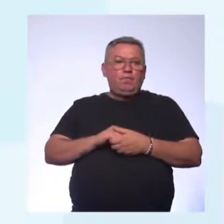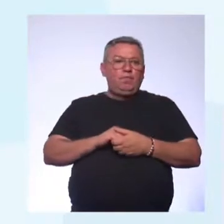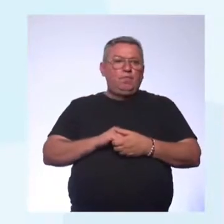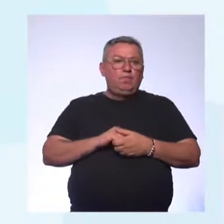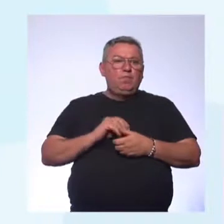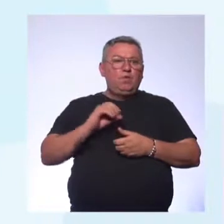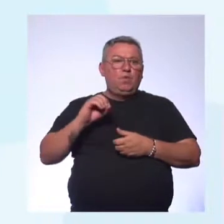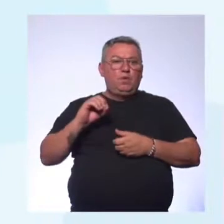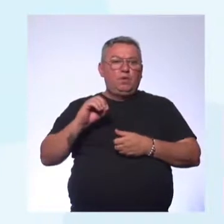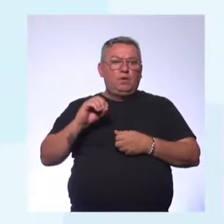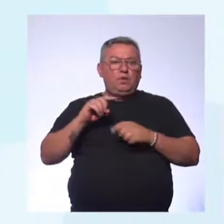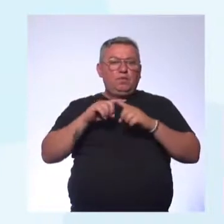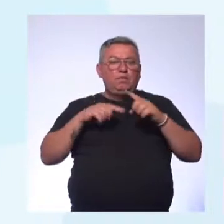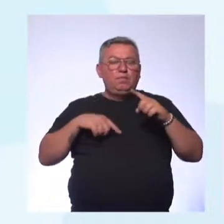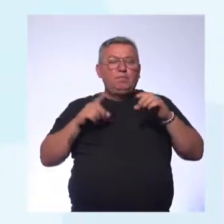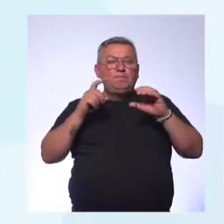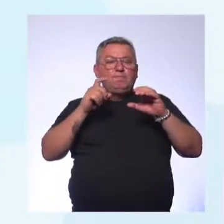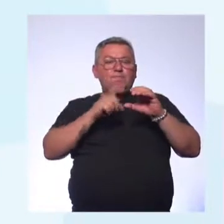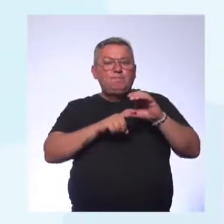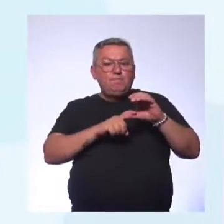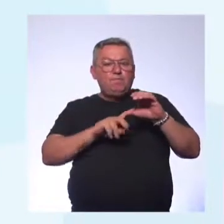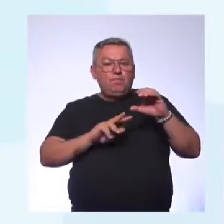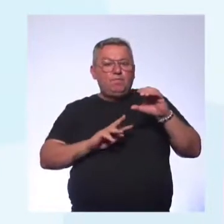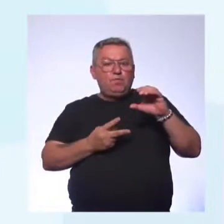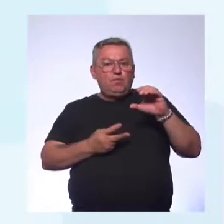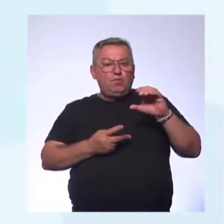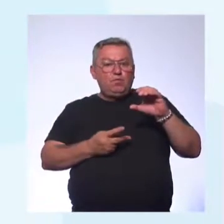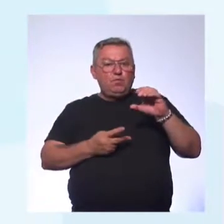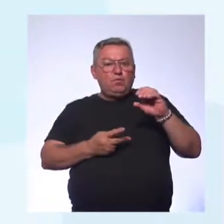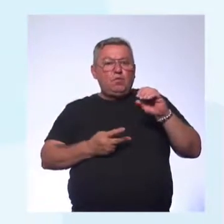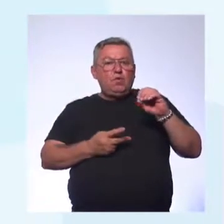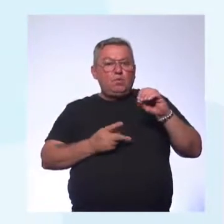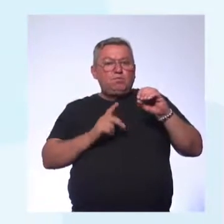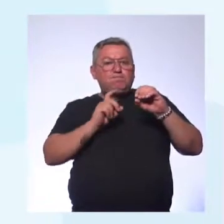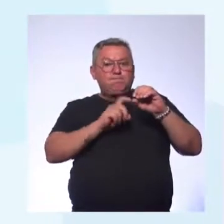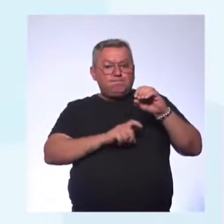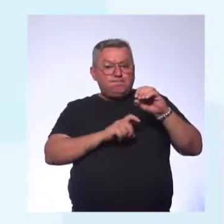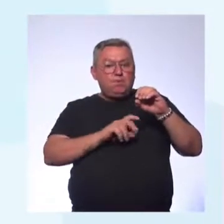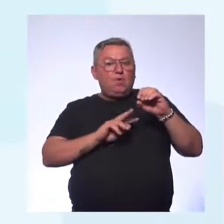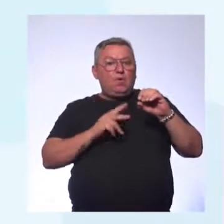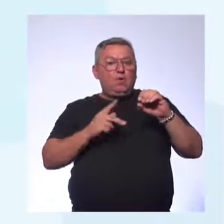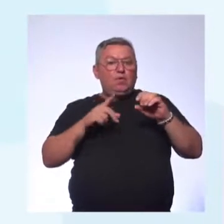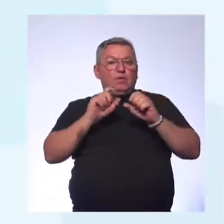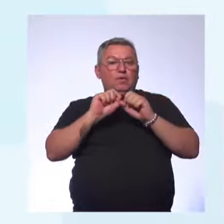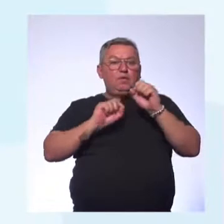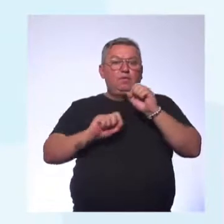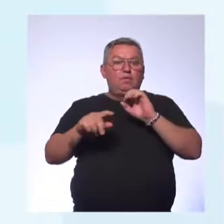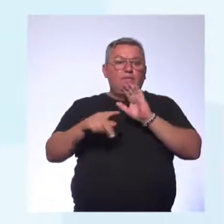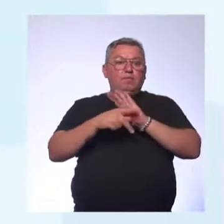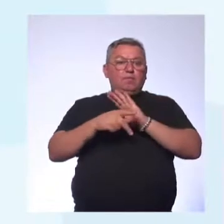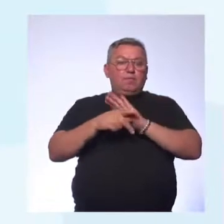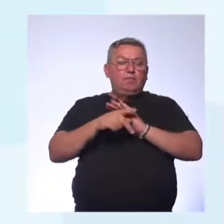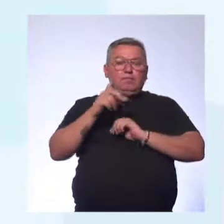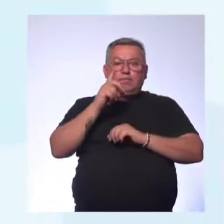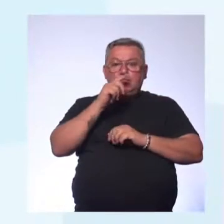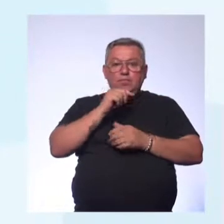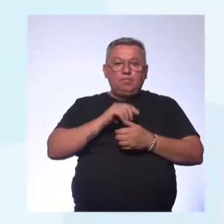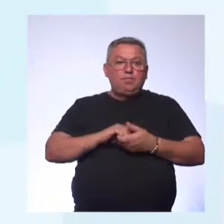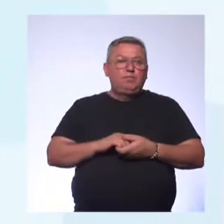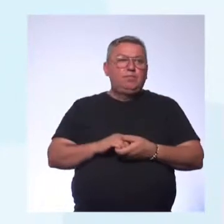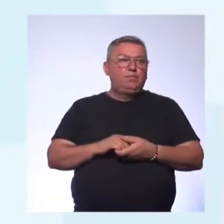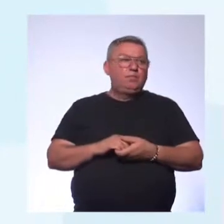o oxigênio mas temos aqui hidrogênio e oxigênio que forma a molécula da o